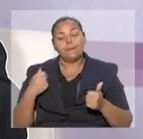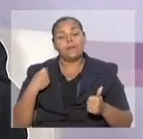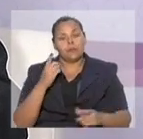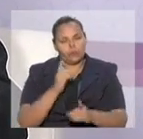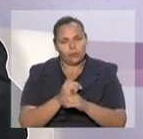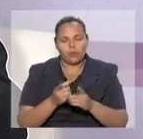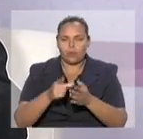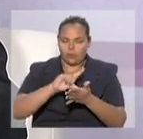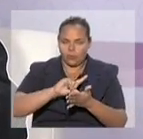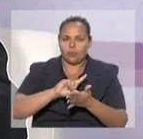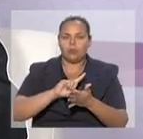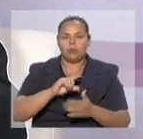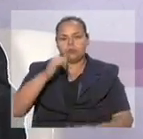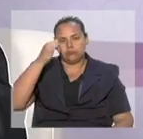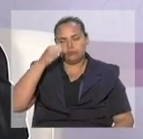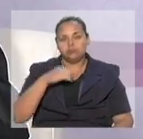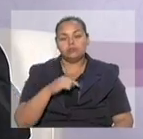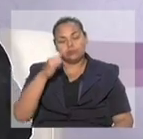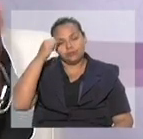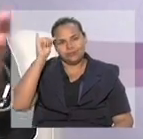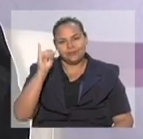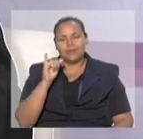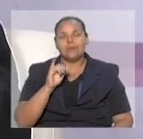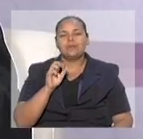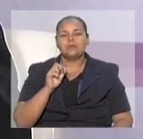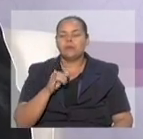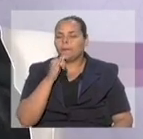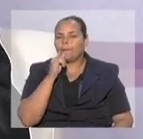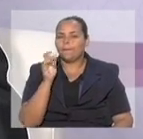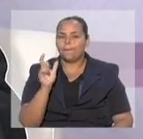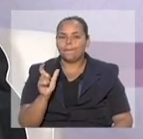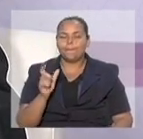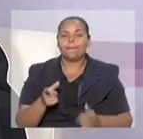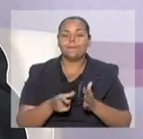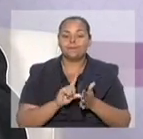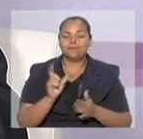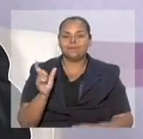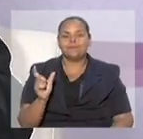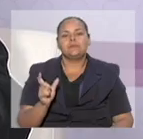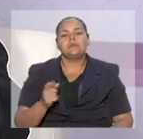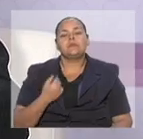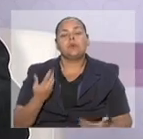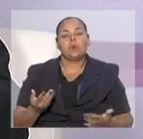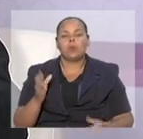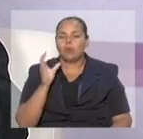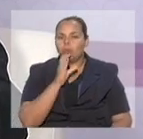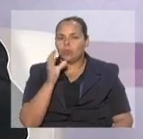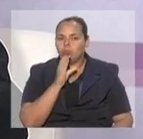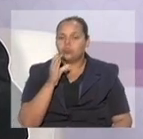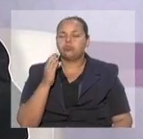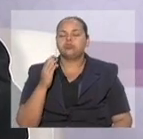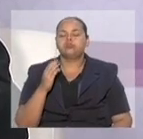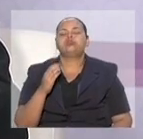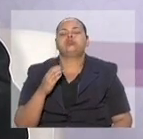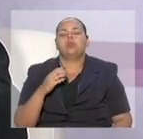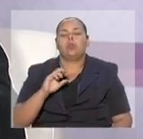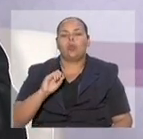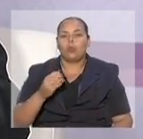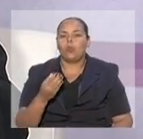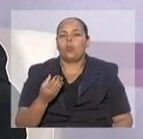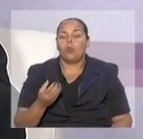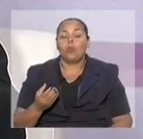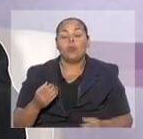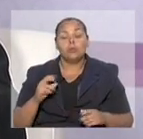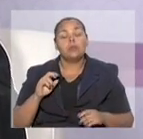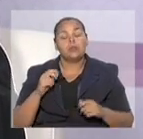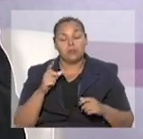você detecte precocemente isso, ou, se a gente não quiser usar a palavra precocemente, detecte tão logo seja possível a detecção